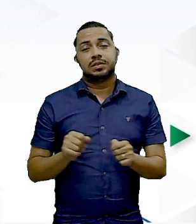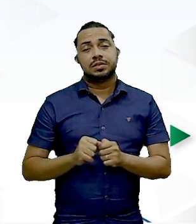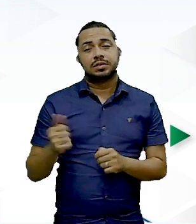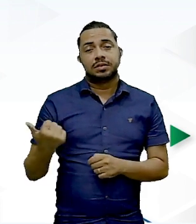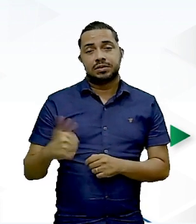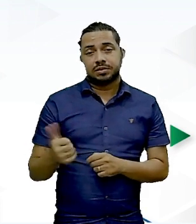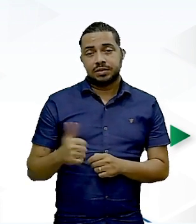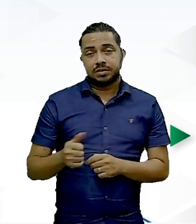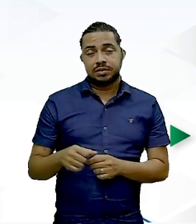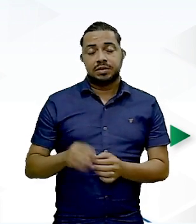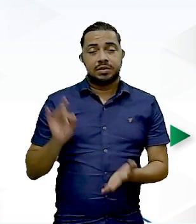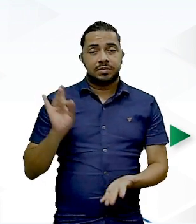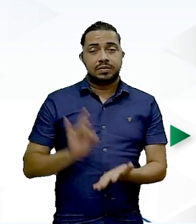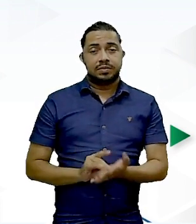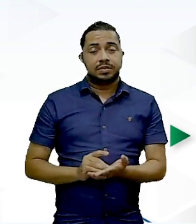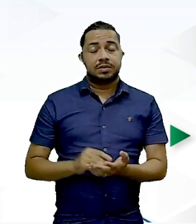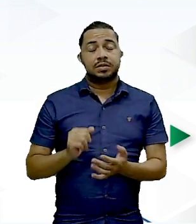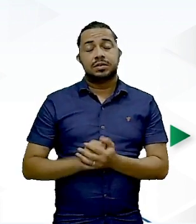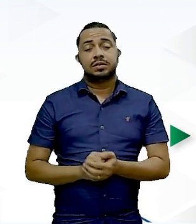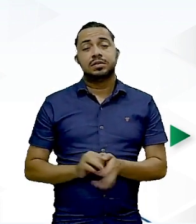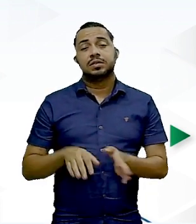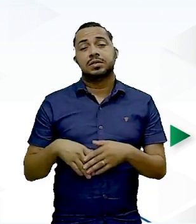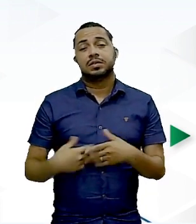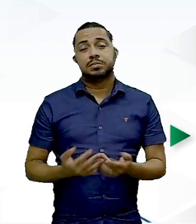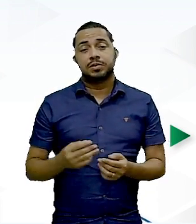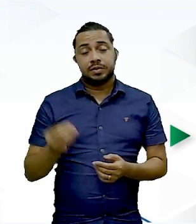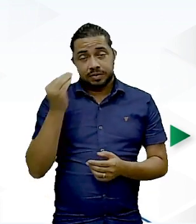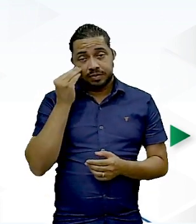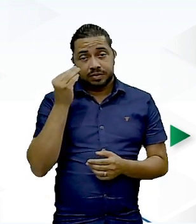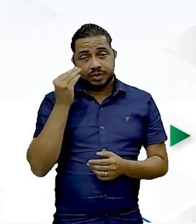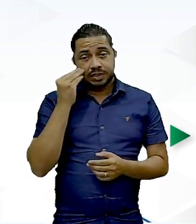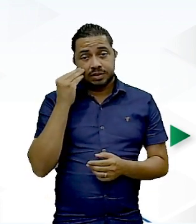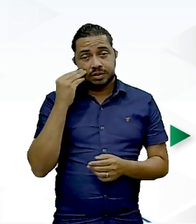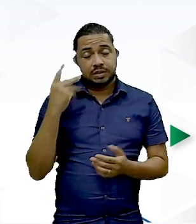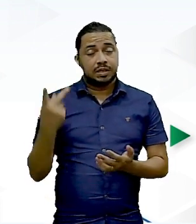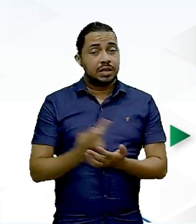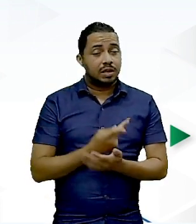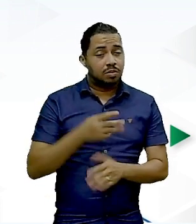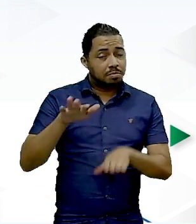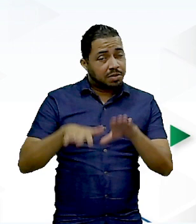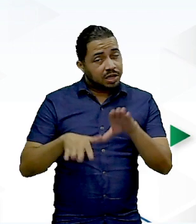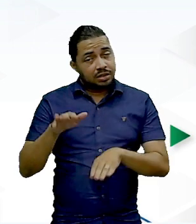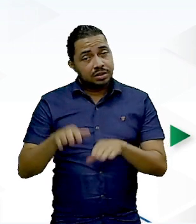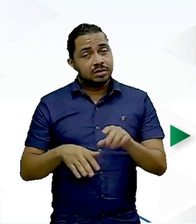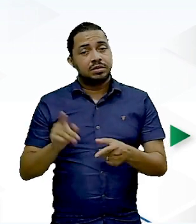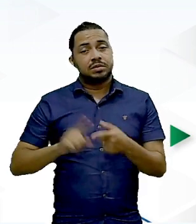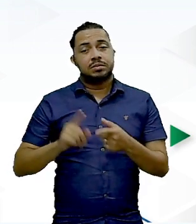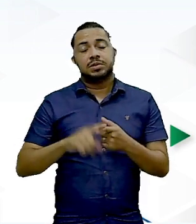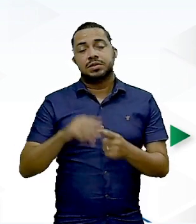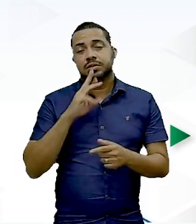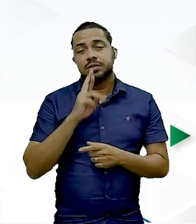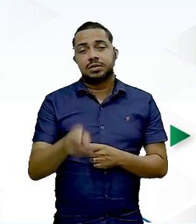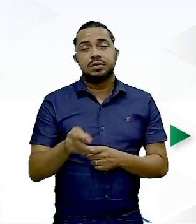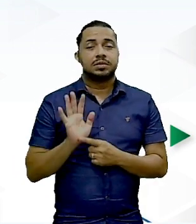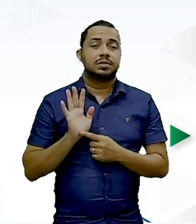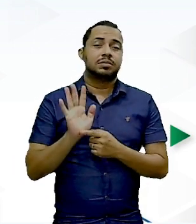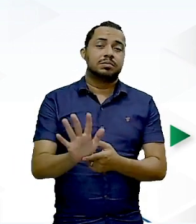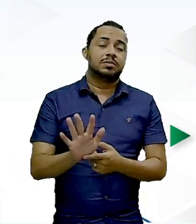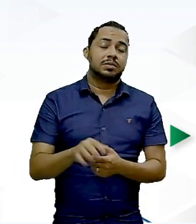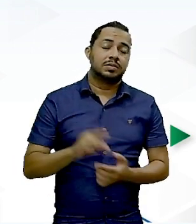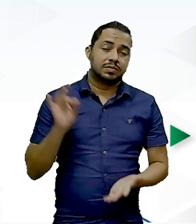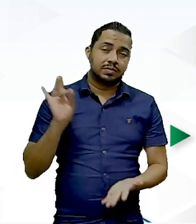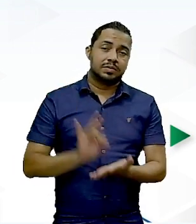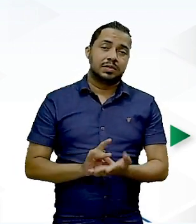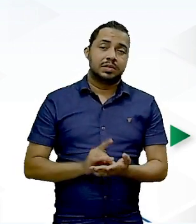análise confirmatória dos dados e aí verifica a margem de erro e os resultados da amostra refletem de fato